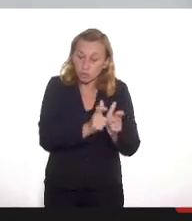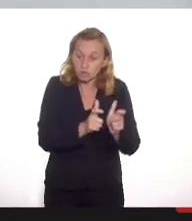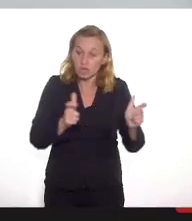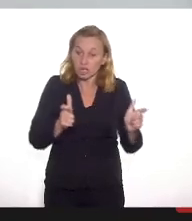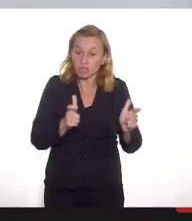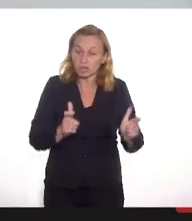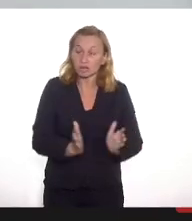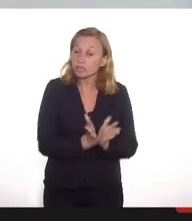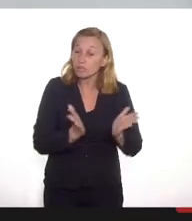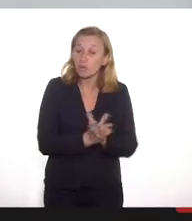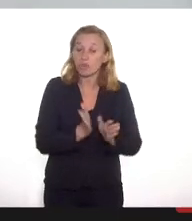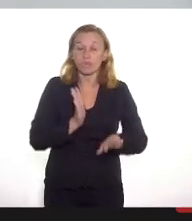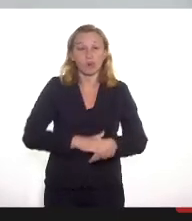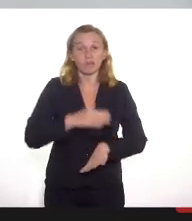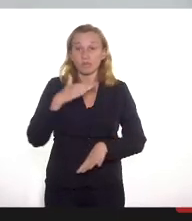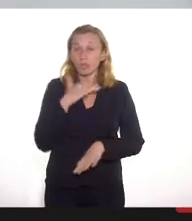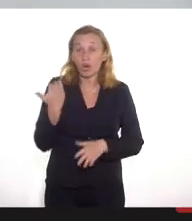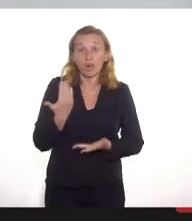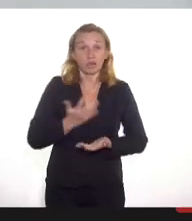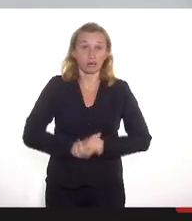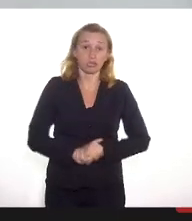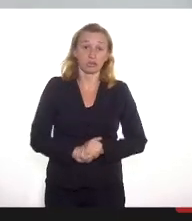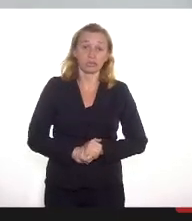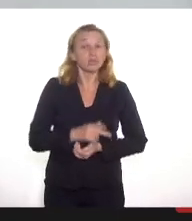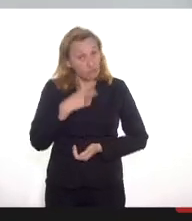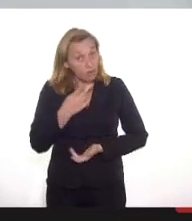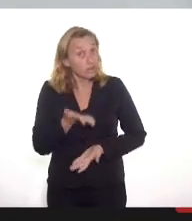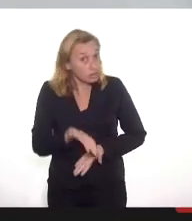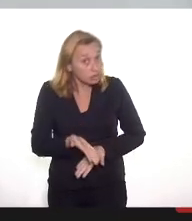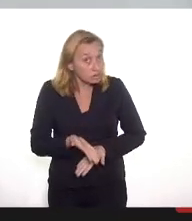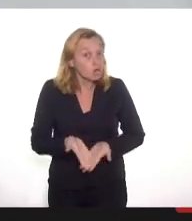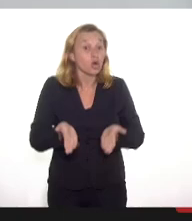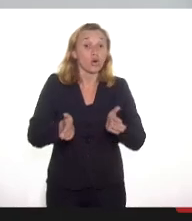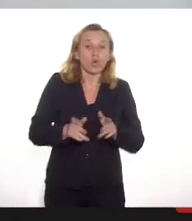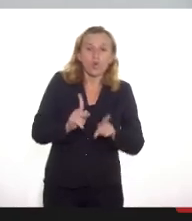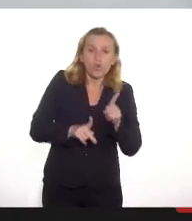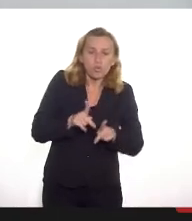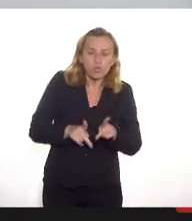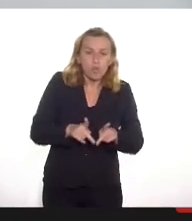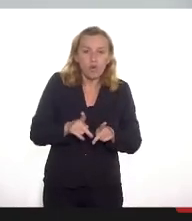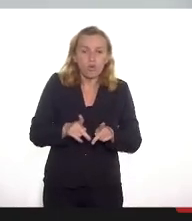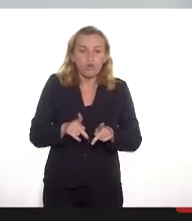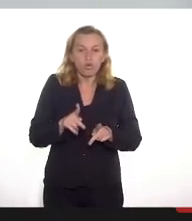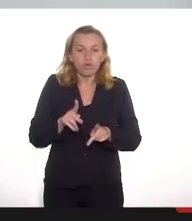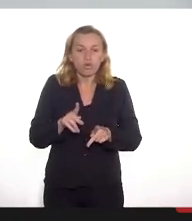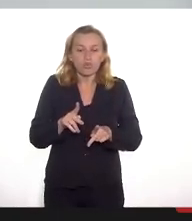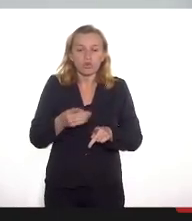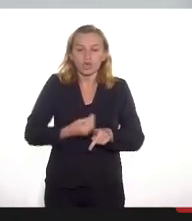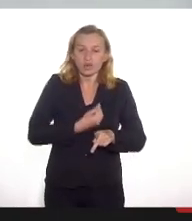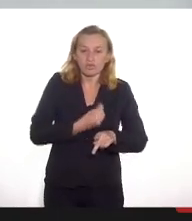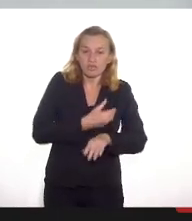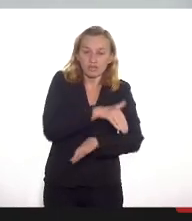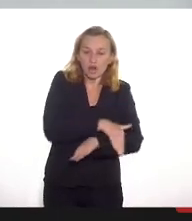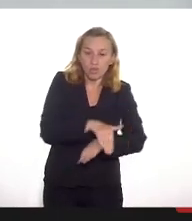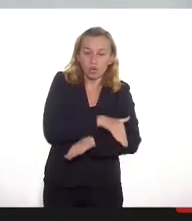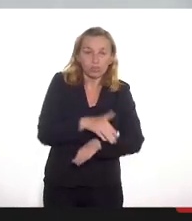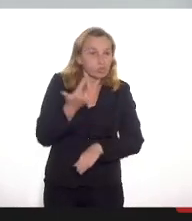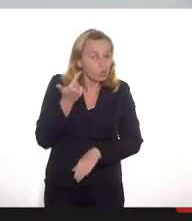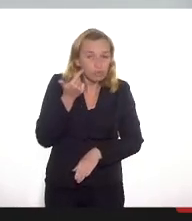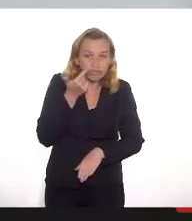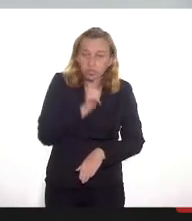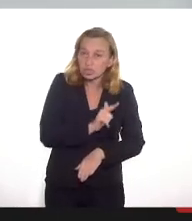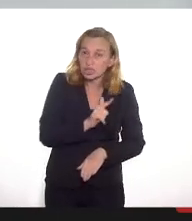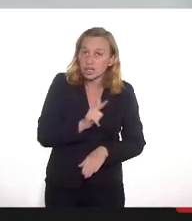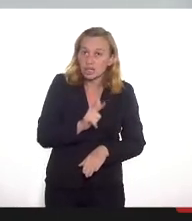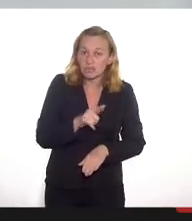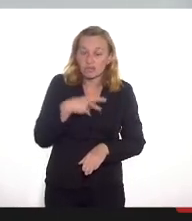vulnerável para morrendo a doença na realidade que a gente tá falando isso a população vulnerável população de ou não consegue indicar a